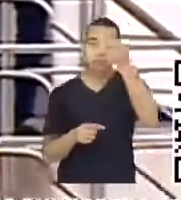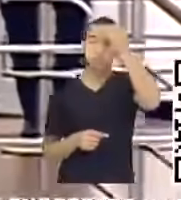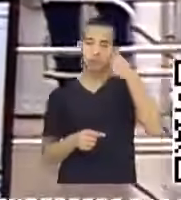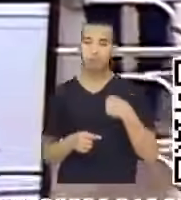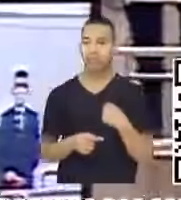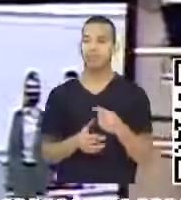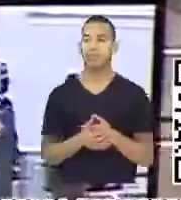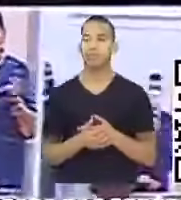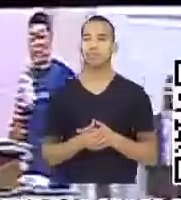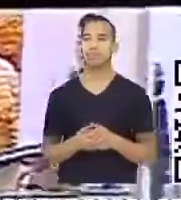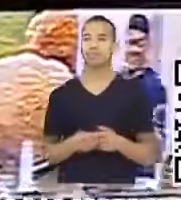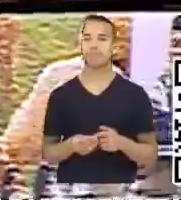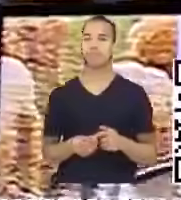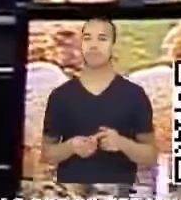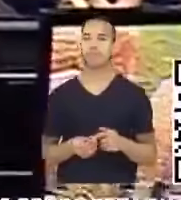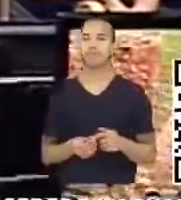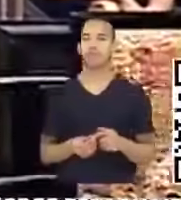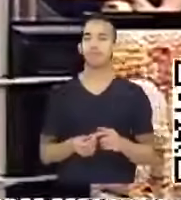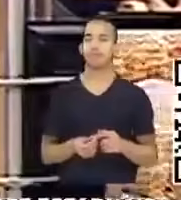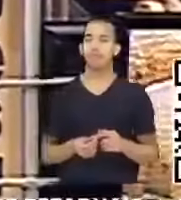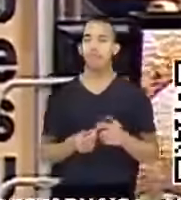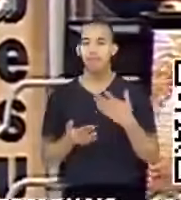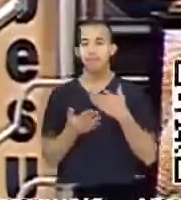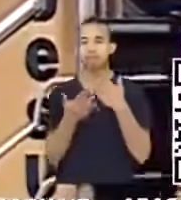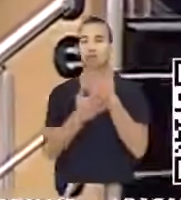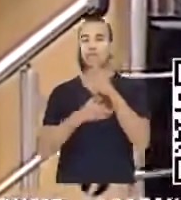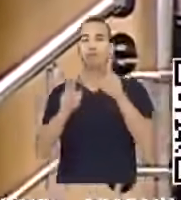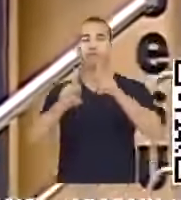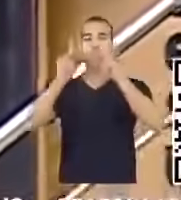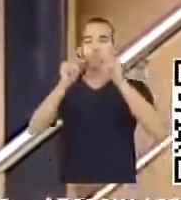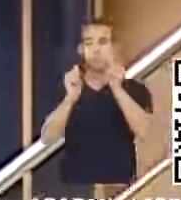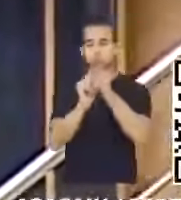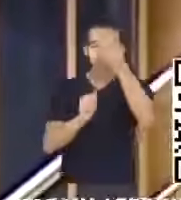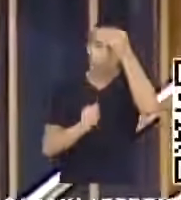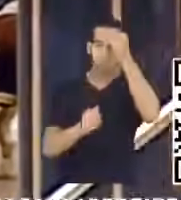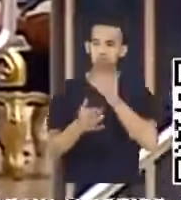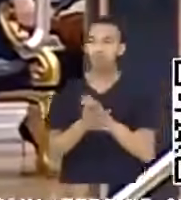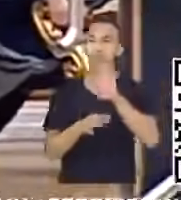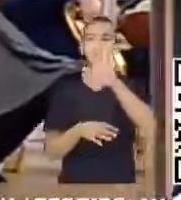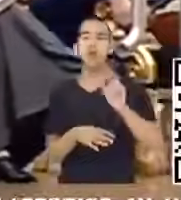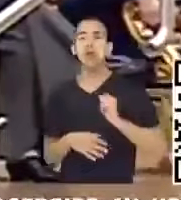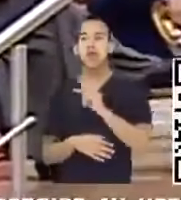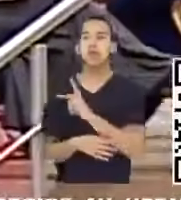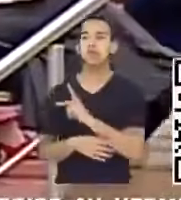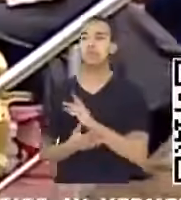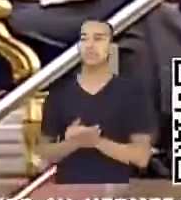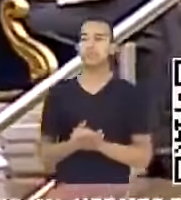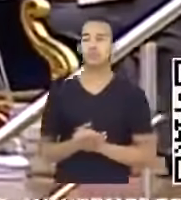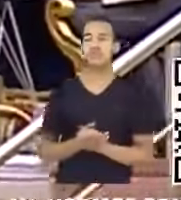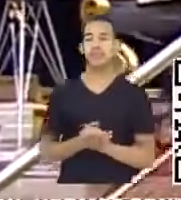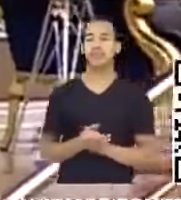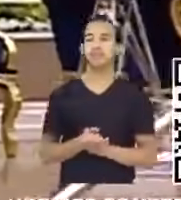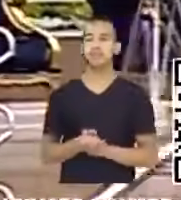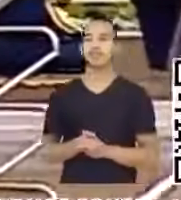meu que e é que eu passei no shopping com sobrinha eu pessoal após o outro sábado ele falou